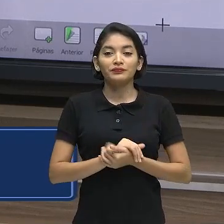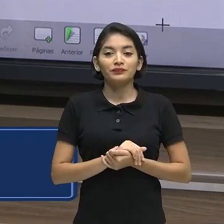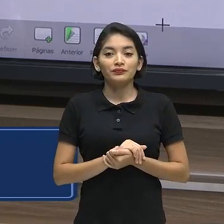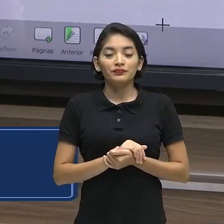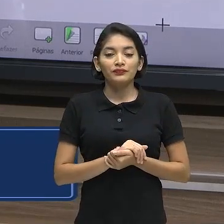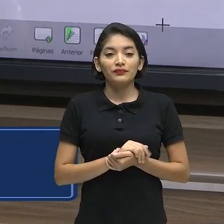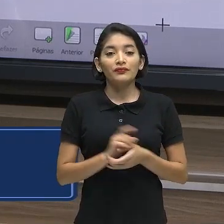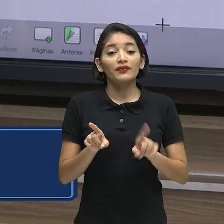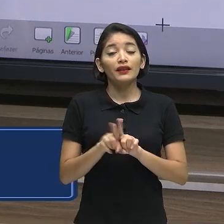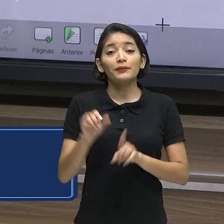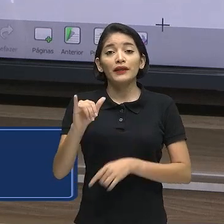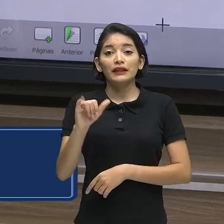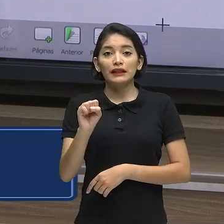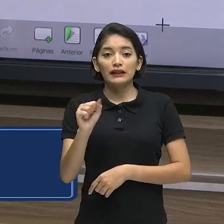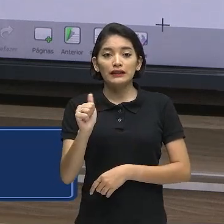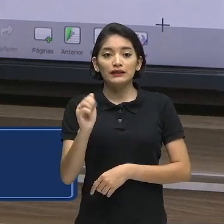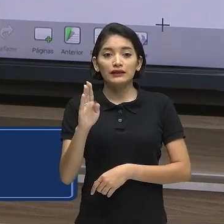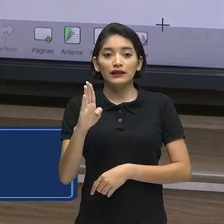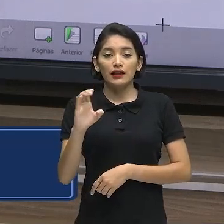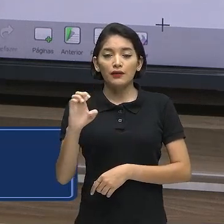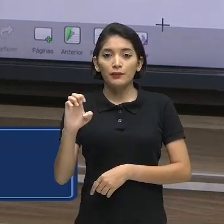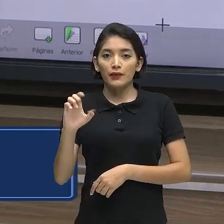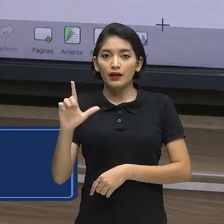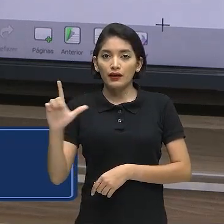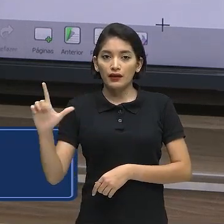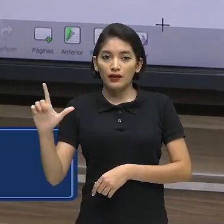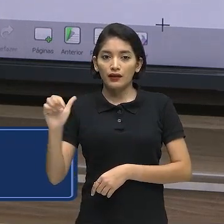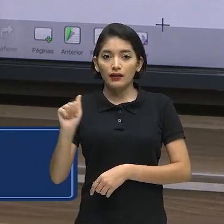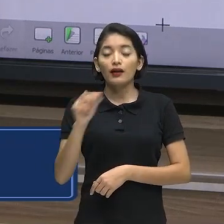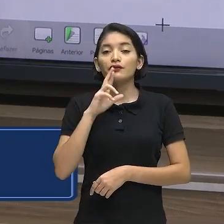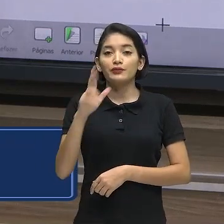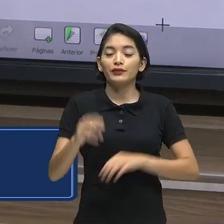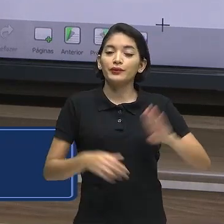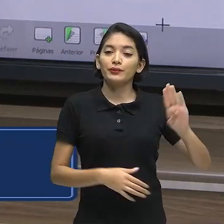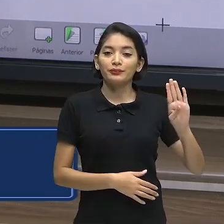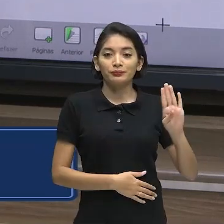Temos aí a Isabela, que marcou a letra B.